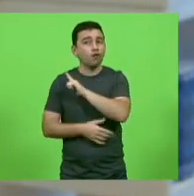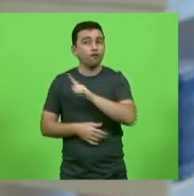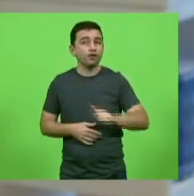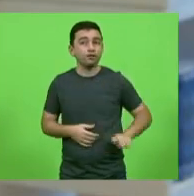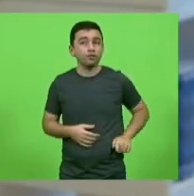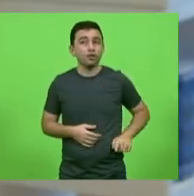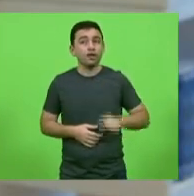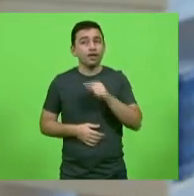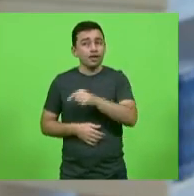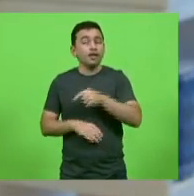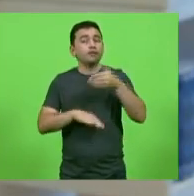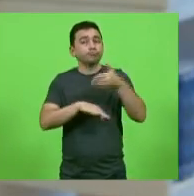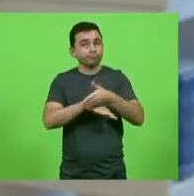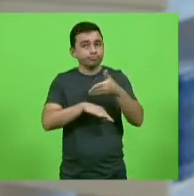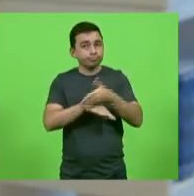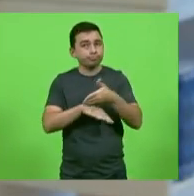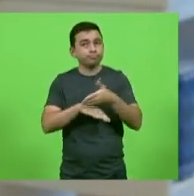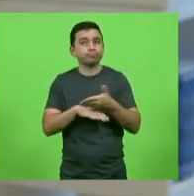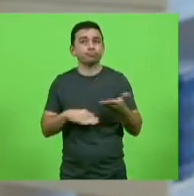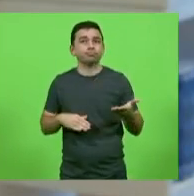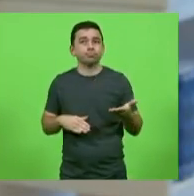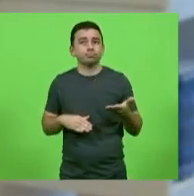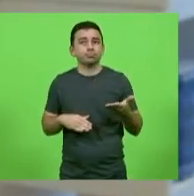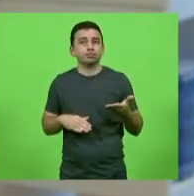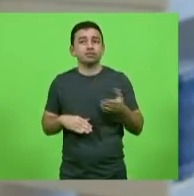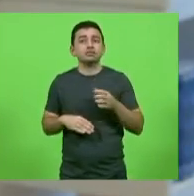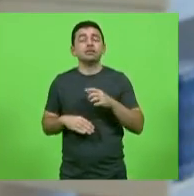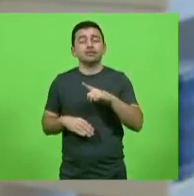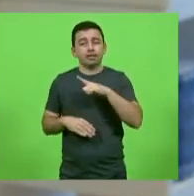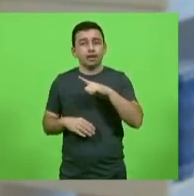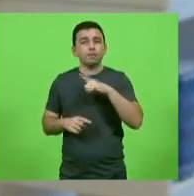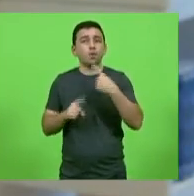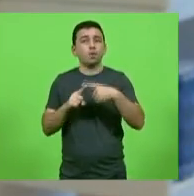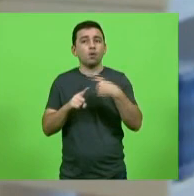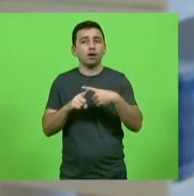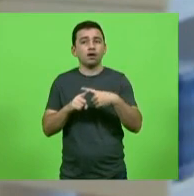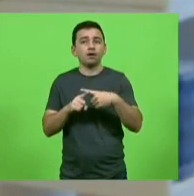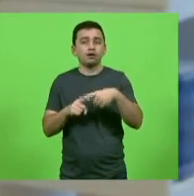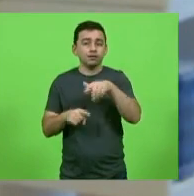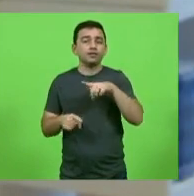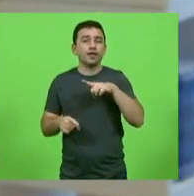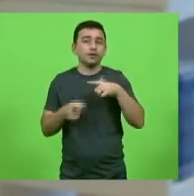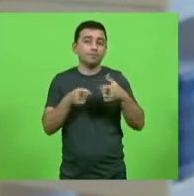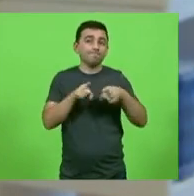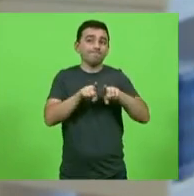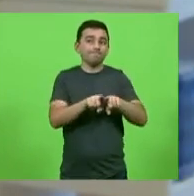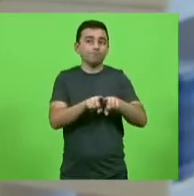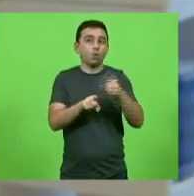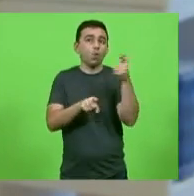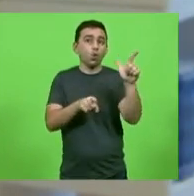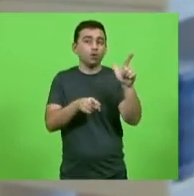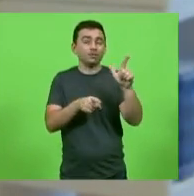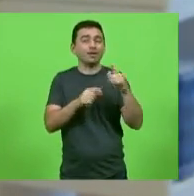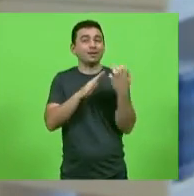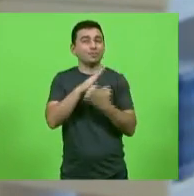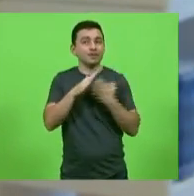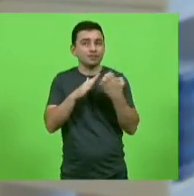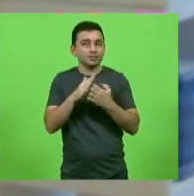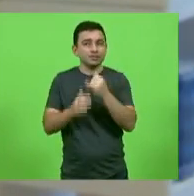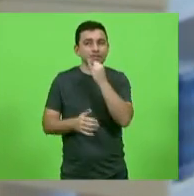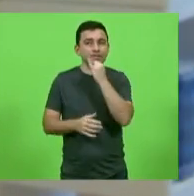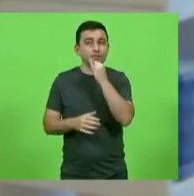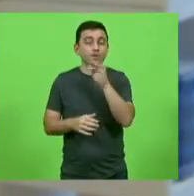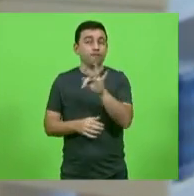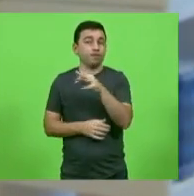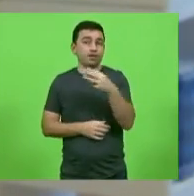teve participação. E assim o teve justamente por envolver em parcerias com instituições empresariais, a exemplo da Fiesc.